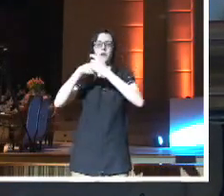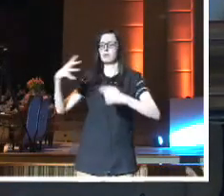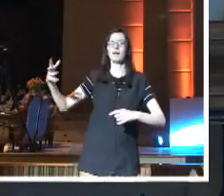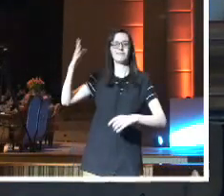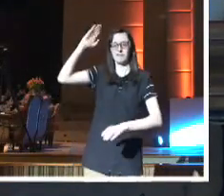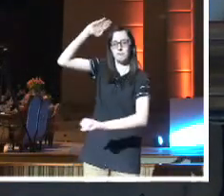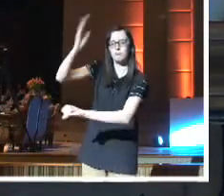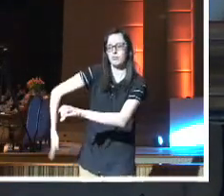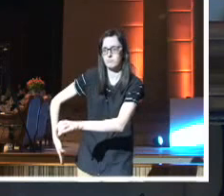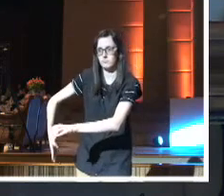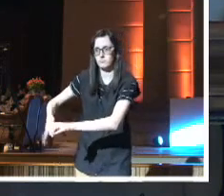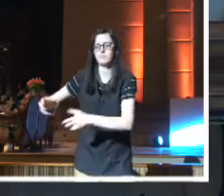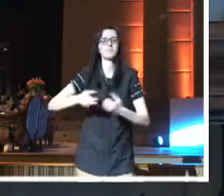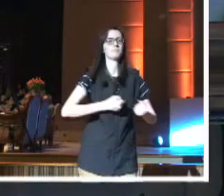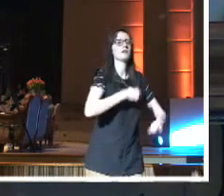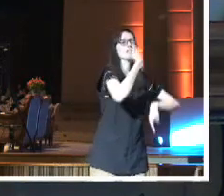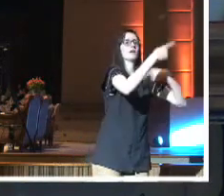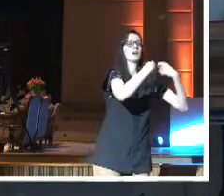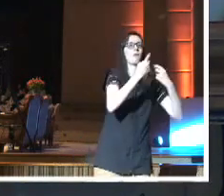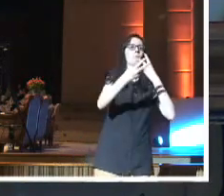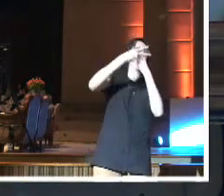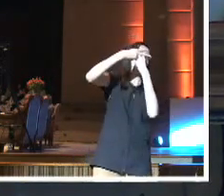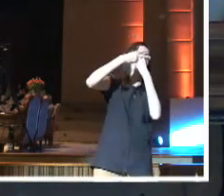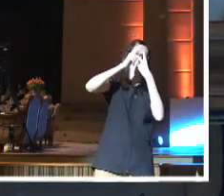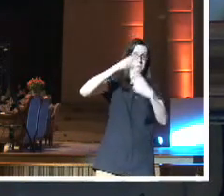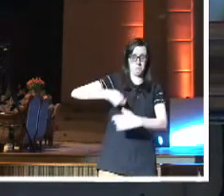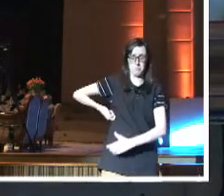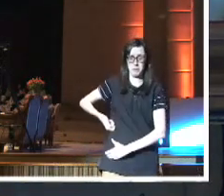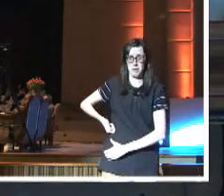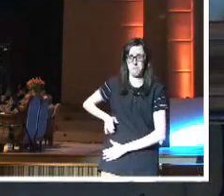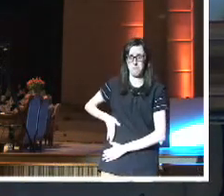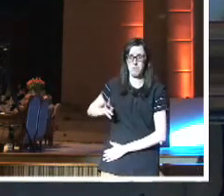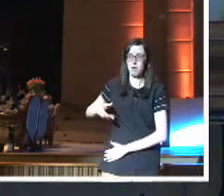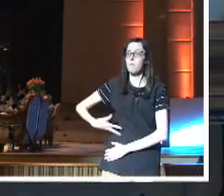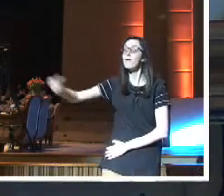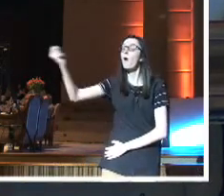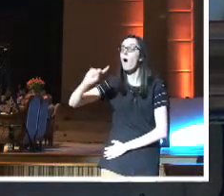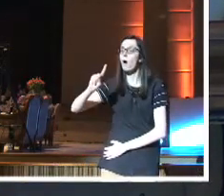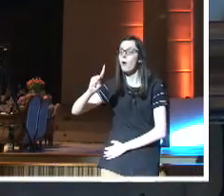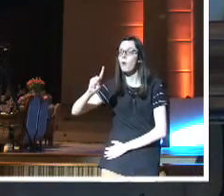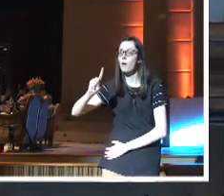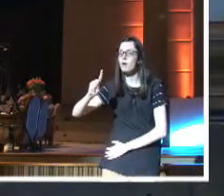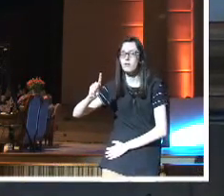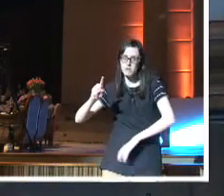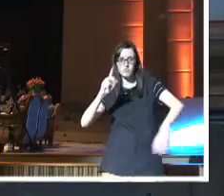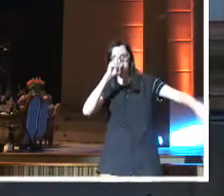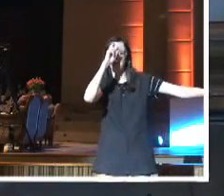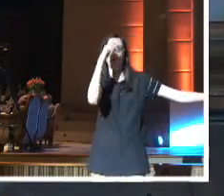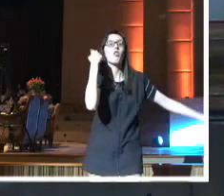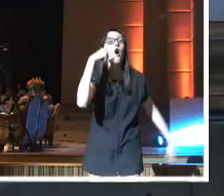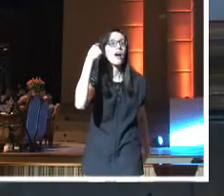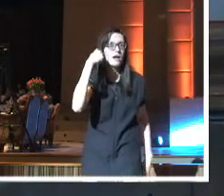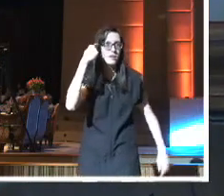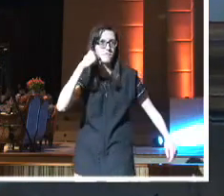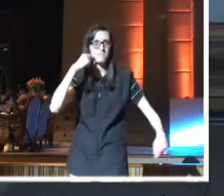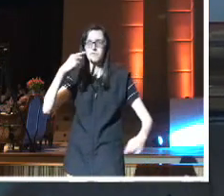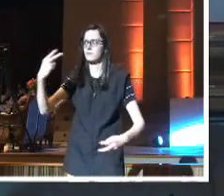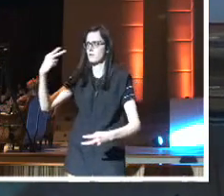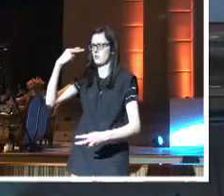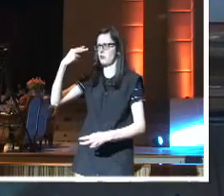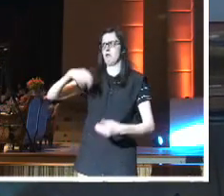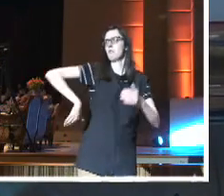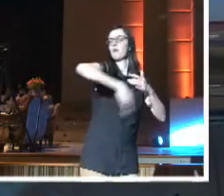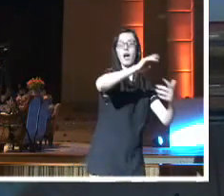E ele sai do jeitinho que ele entrou. E aí ele vai descobrir uma coisa louca: